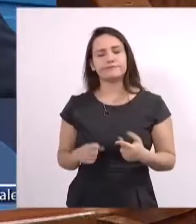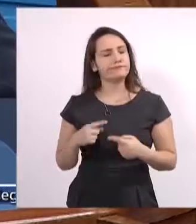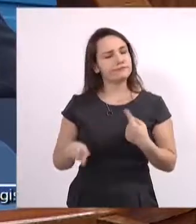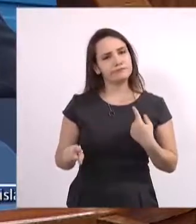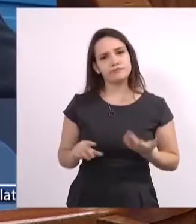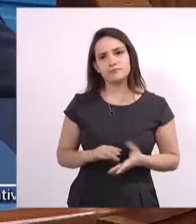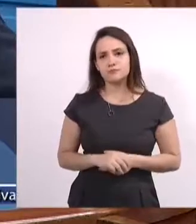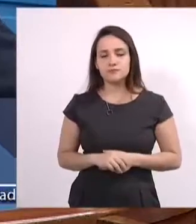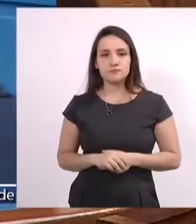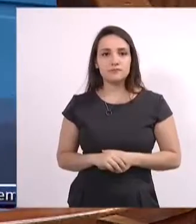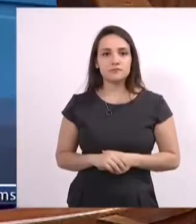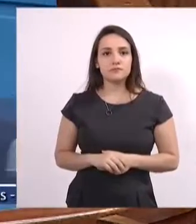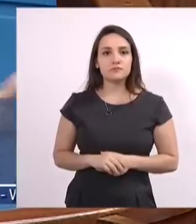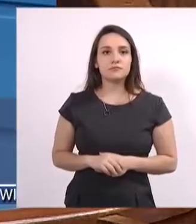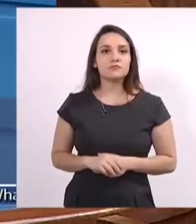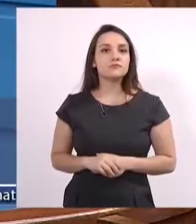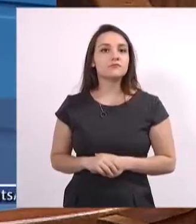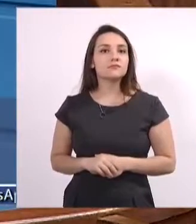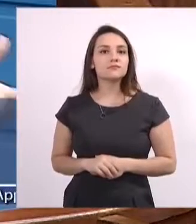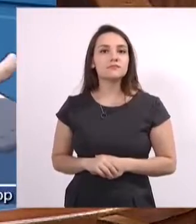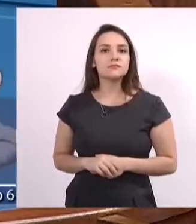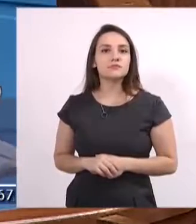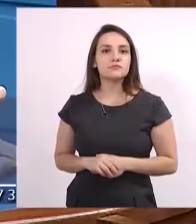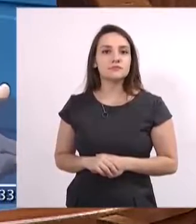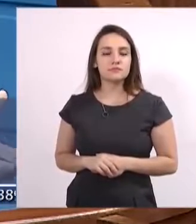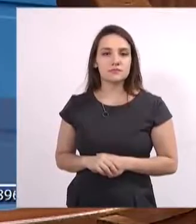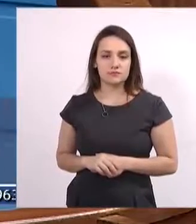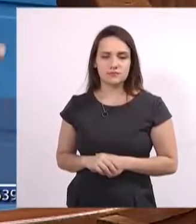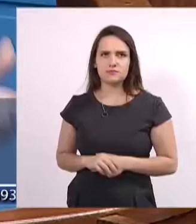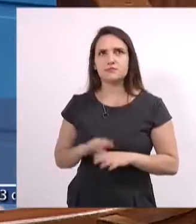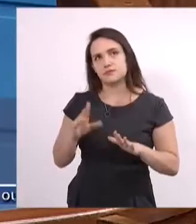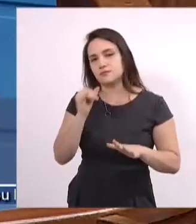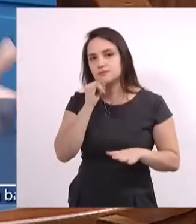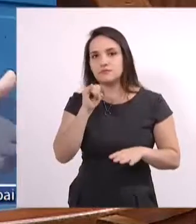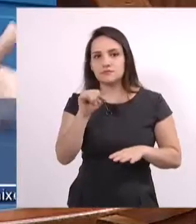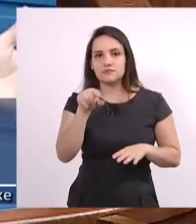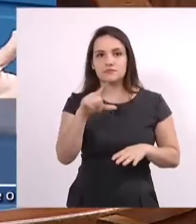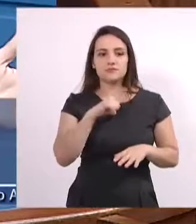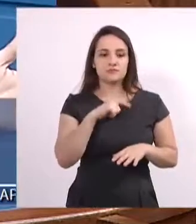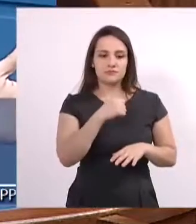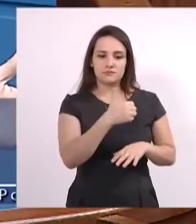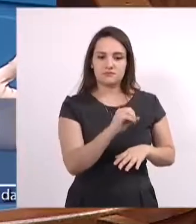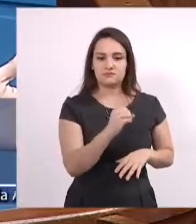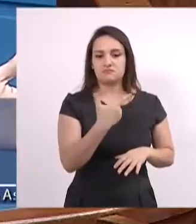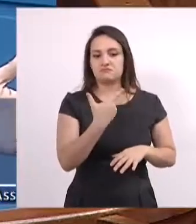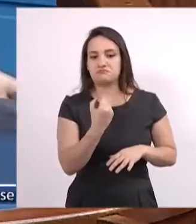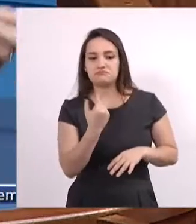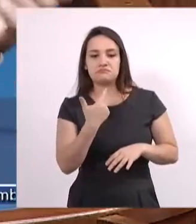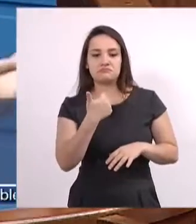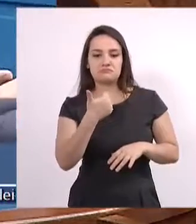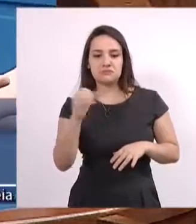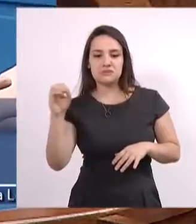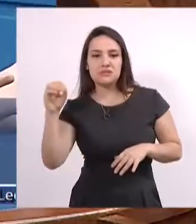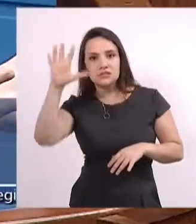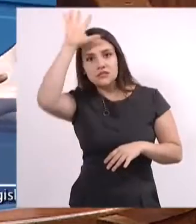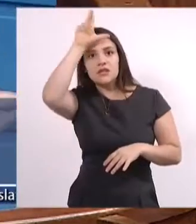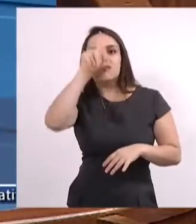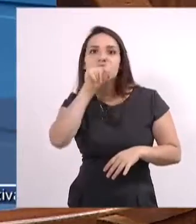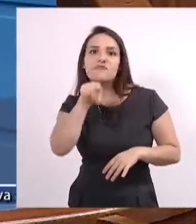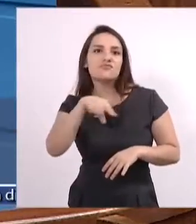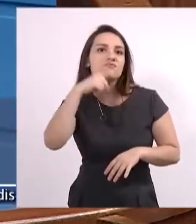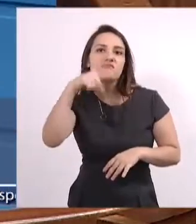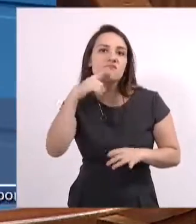produtiva. Você tem uma propriedade com 10, 20, 100 frangos, você não pode